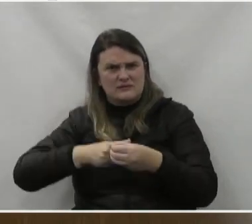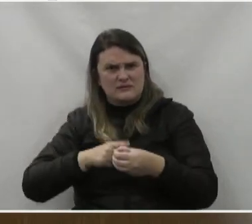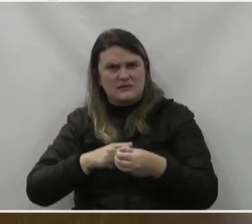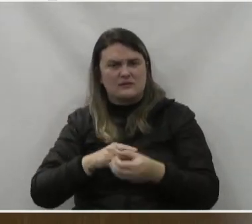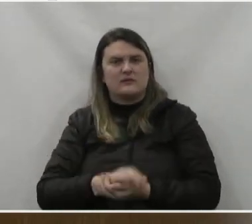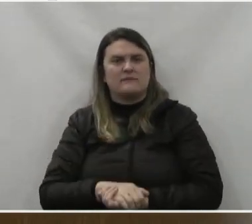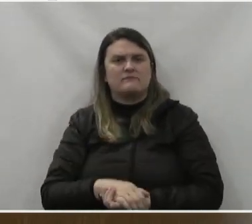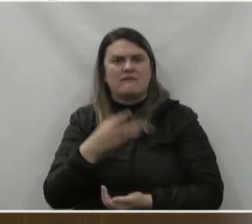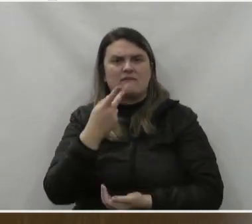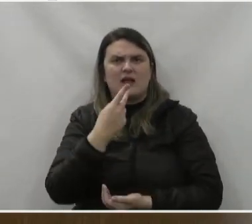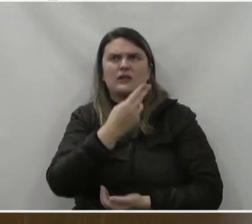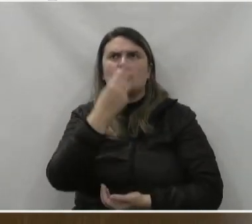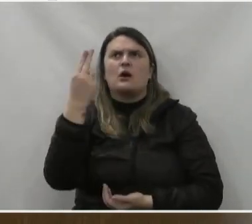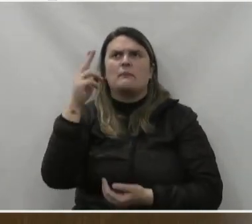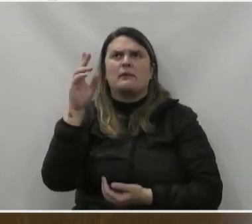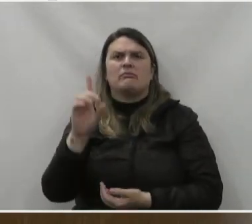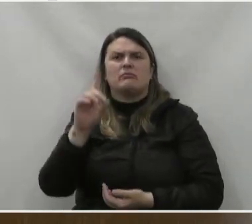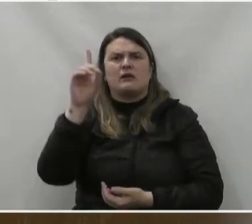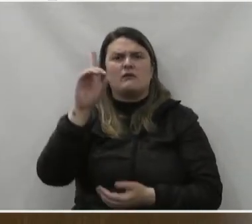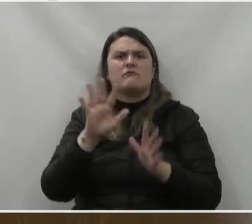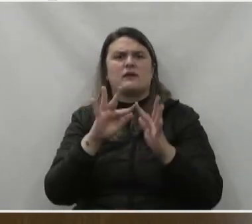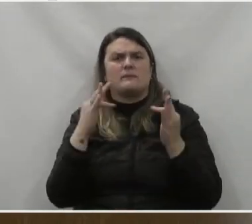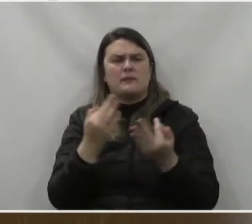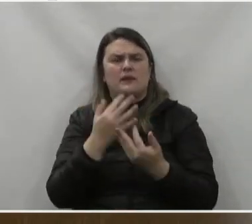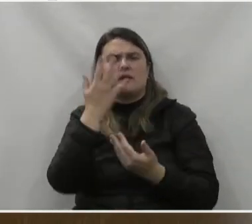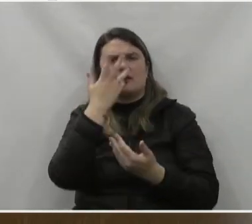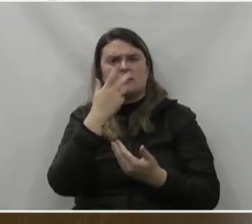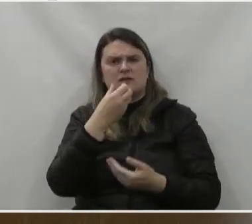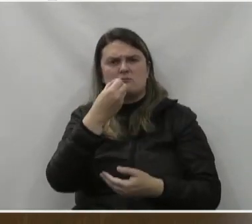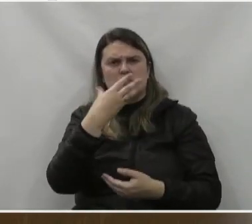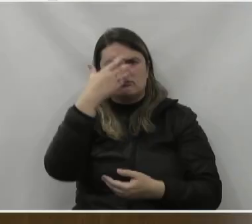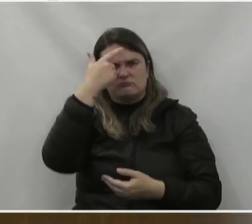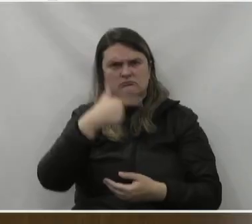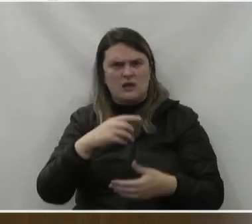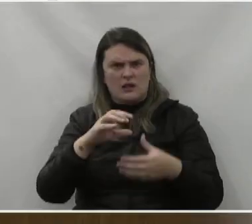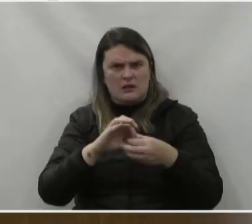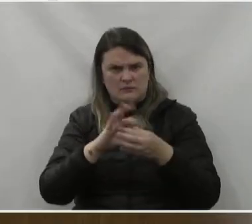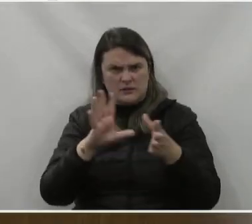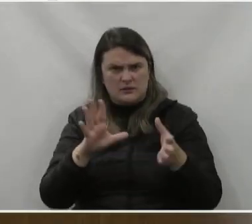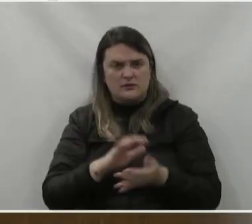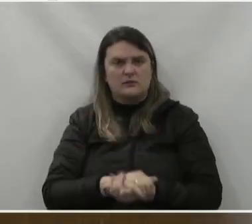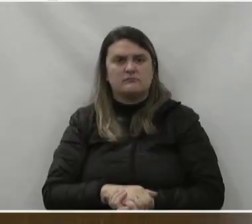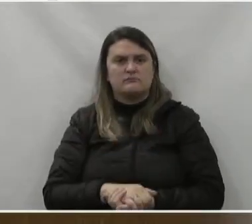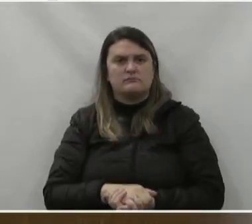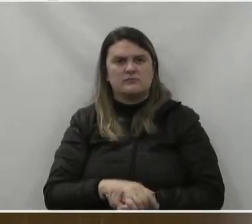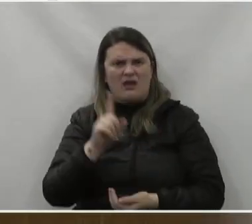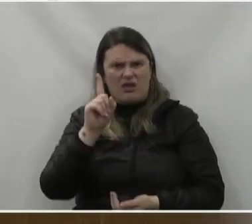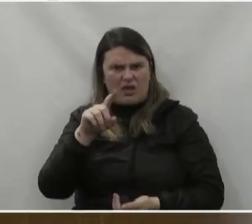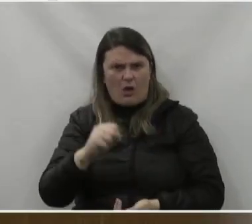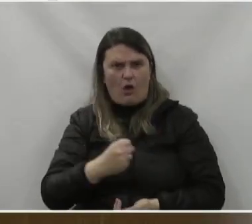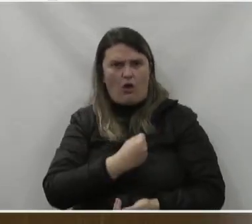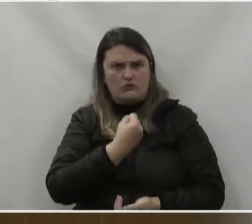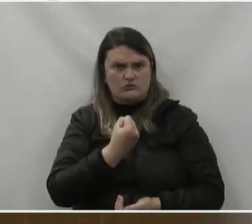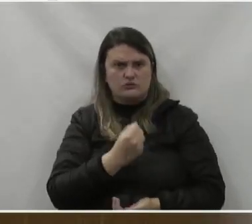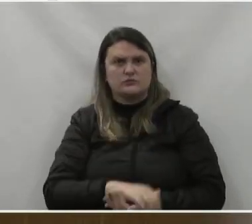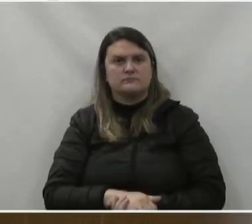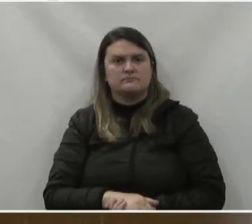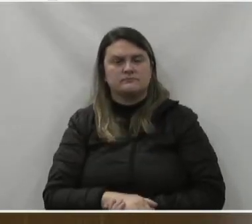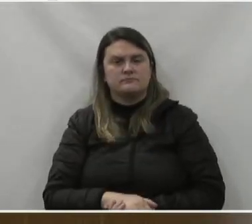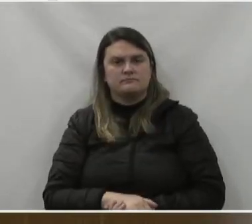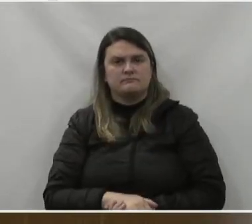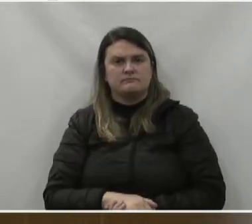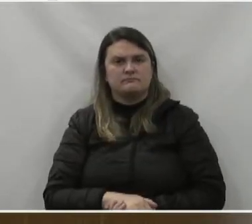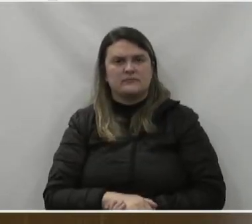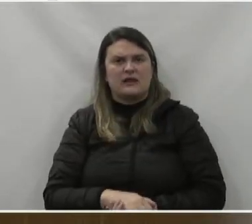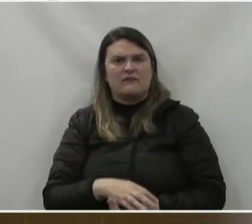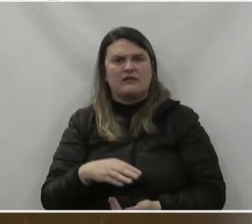de Deus, falar em defender a família, nossas crianças, os bons costumes, a nossa liberdade, sabe? Isso vira motivo de ódio. Que dizerem que